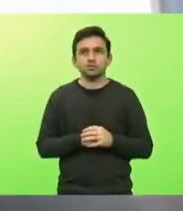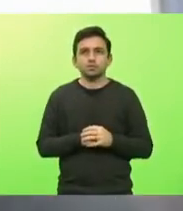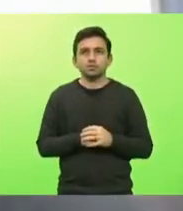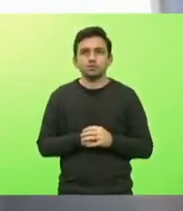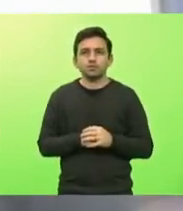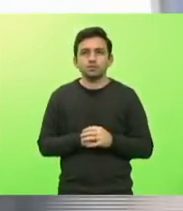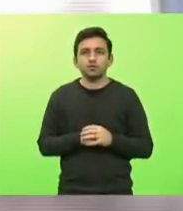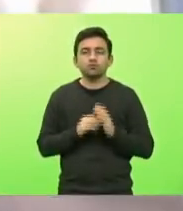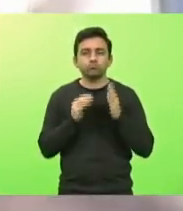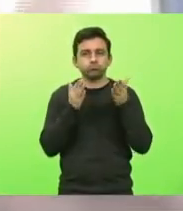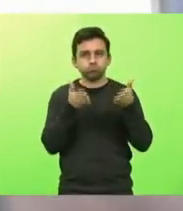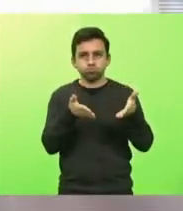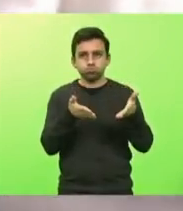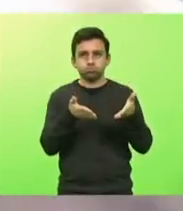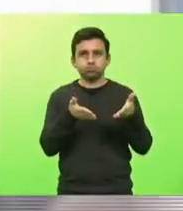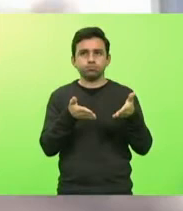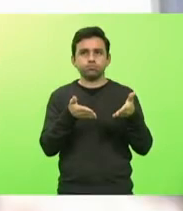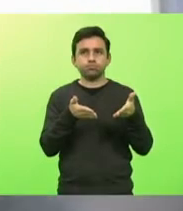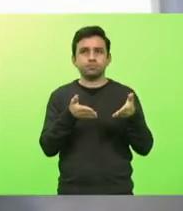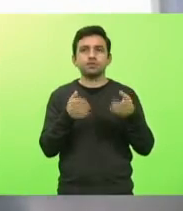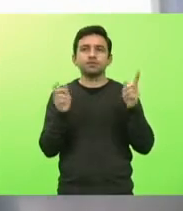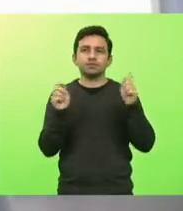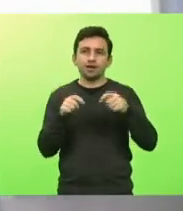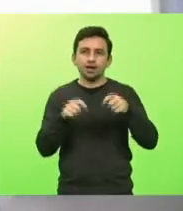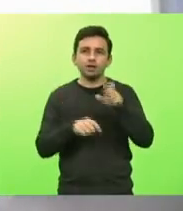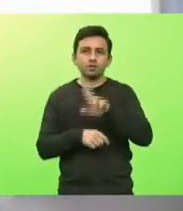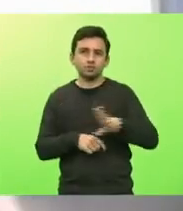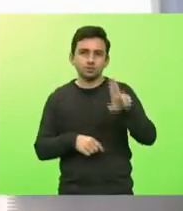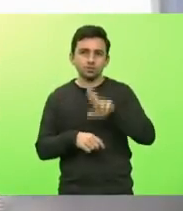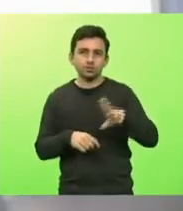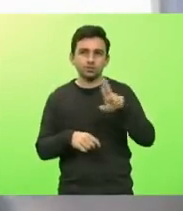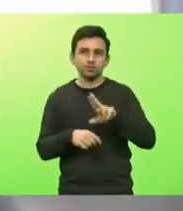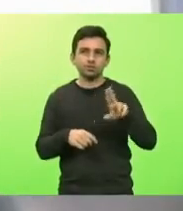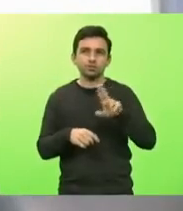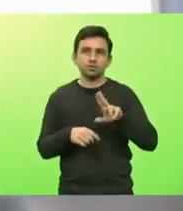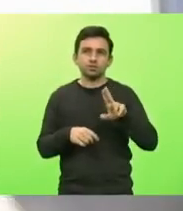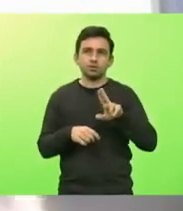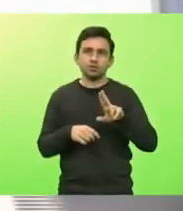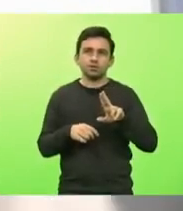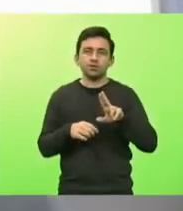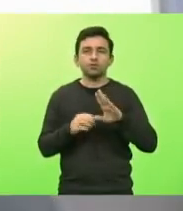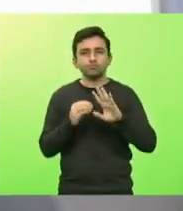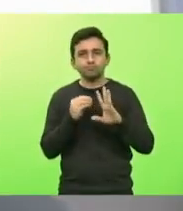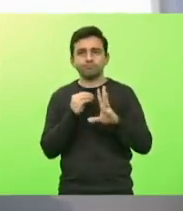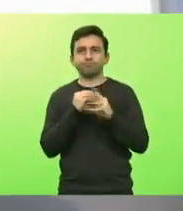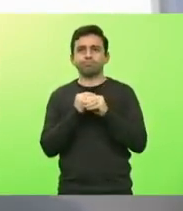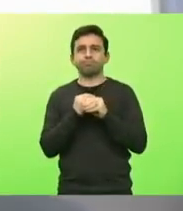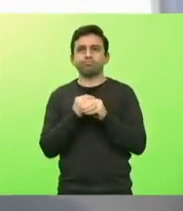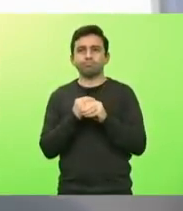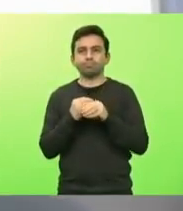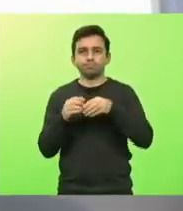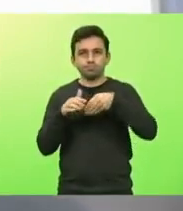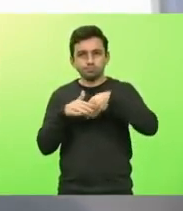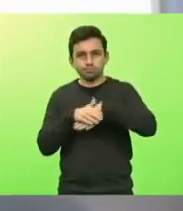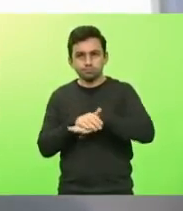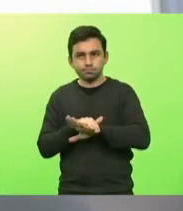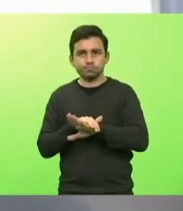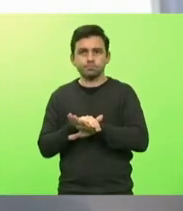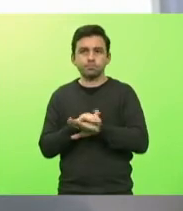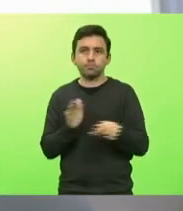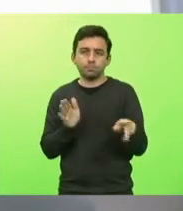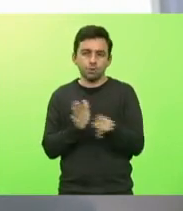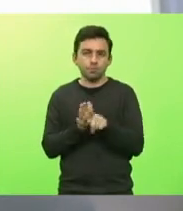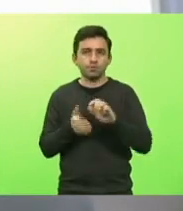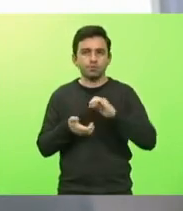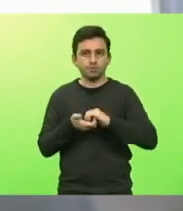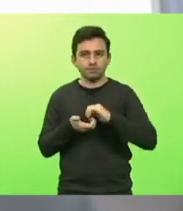que cheguem ao Estado sejam utilizados para incrementar o fundo da defesa